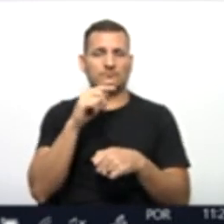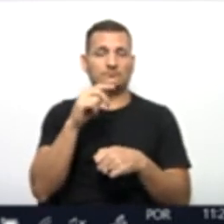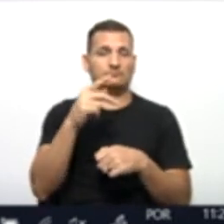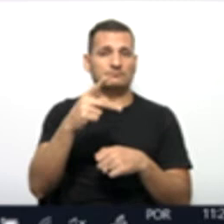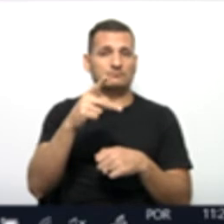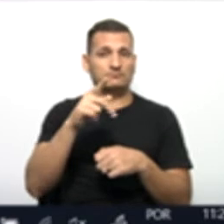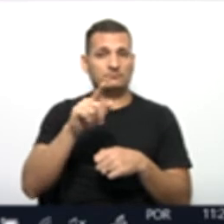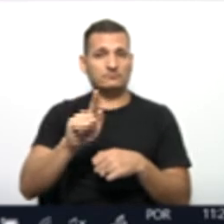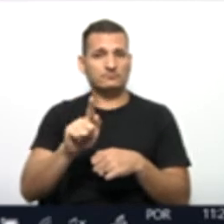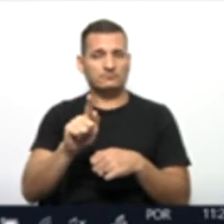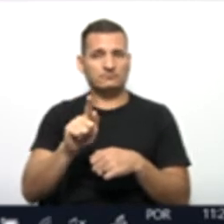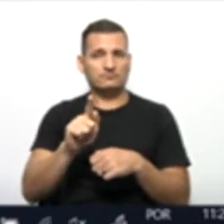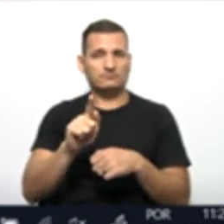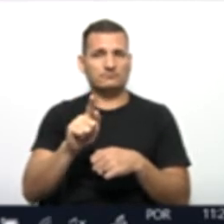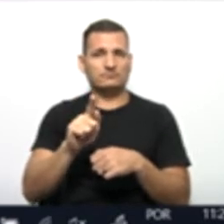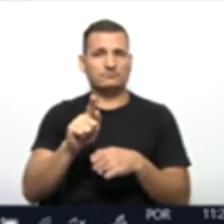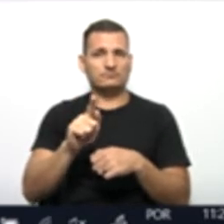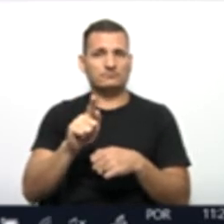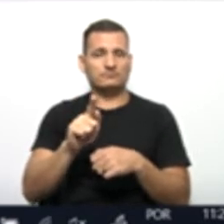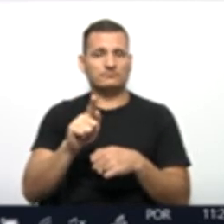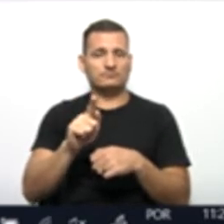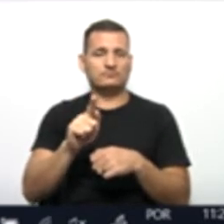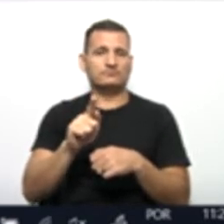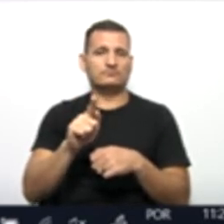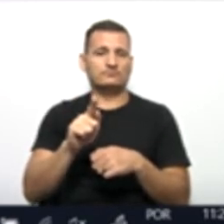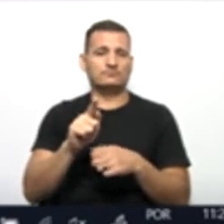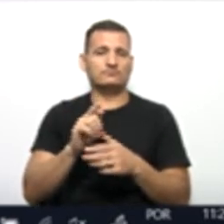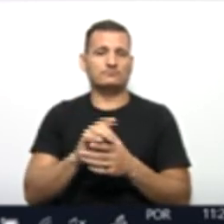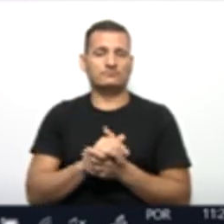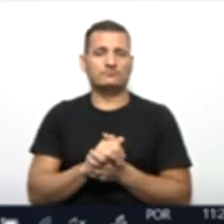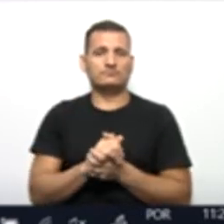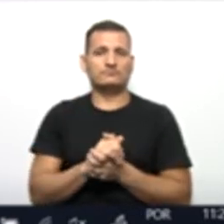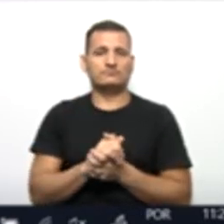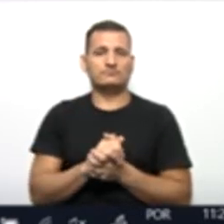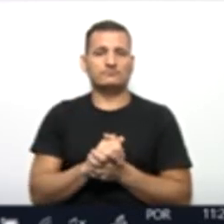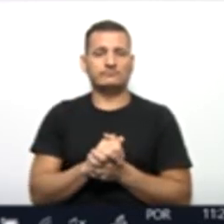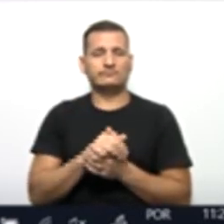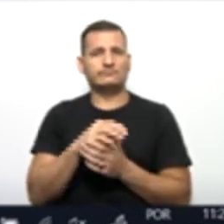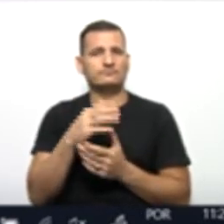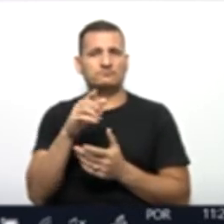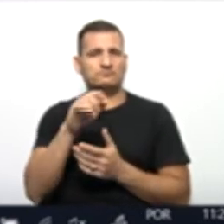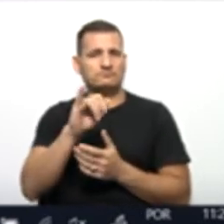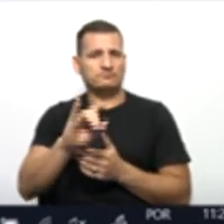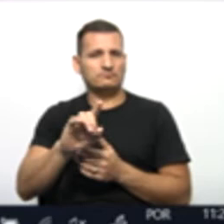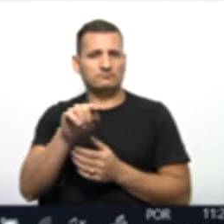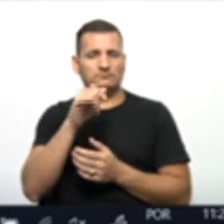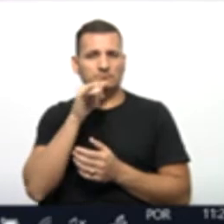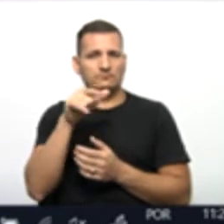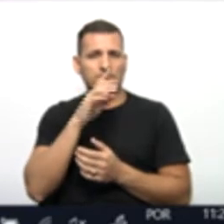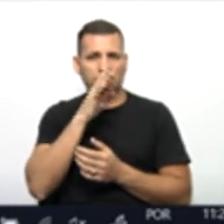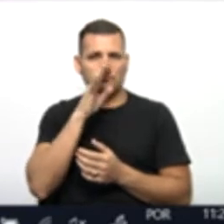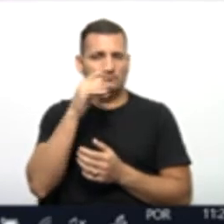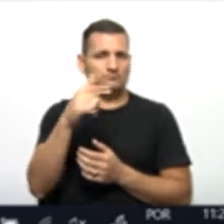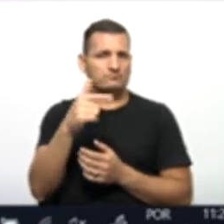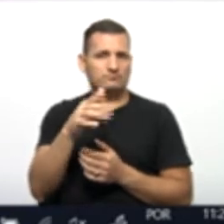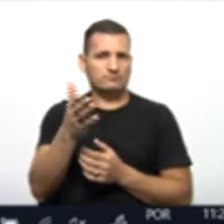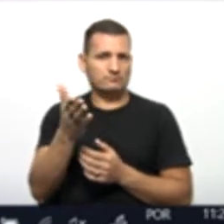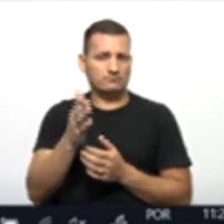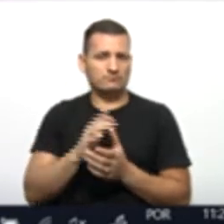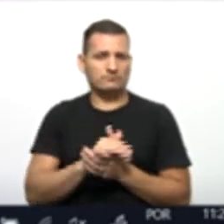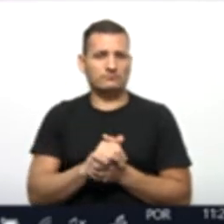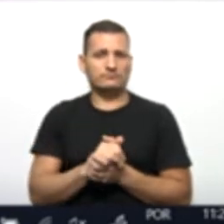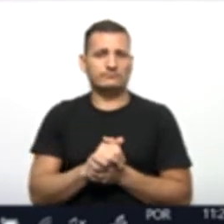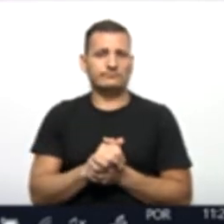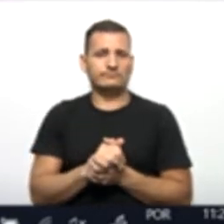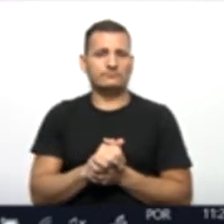quando é essa parte do hedge não for automático auto numérica como a gente está fazendo aqui agora então ele